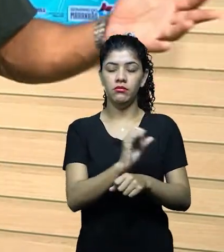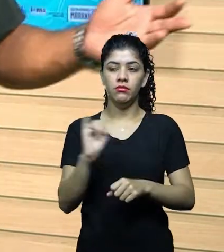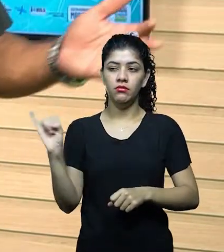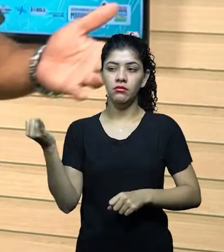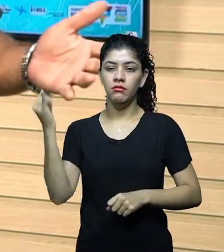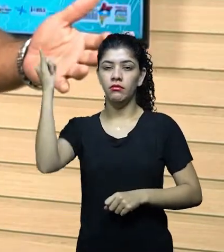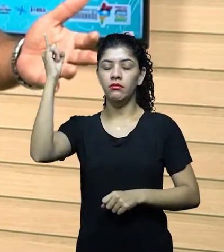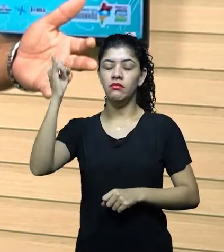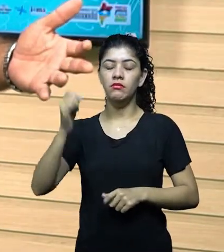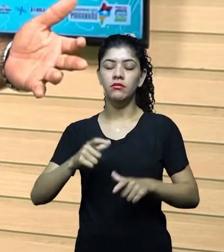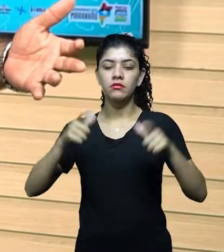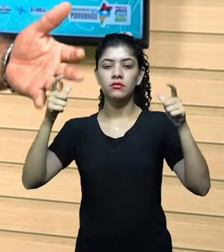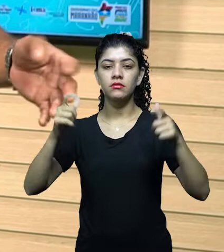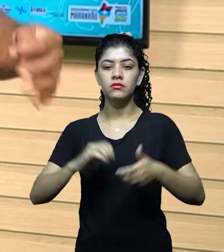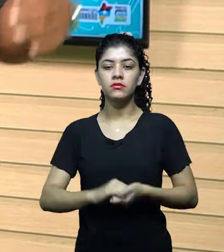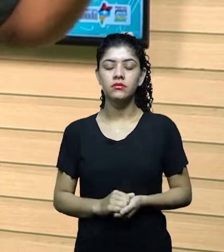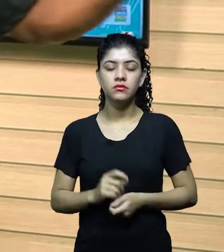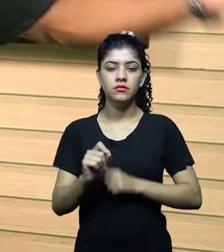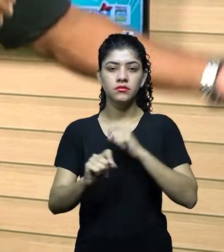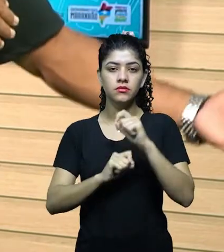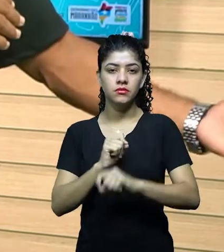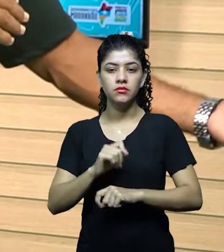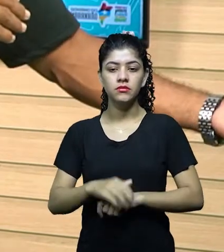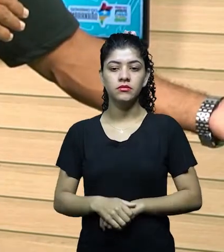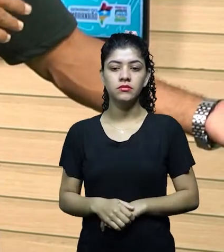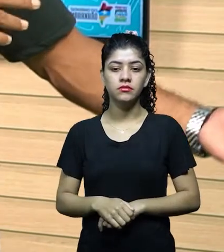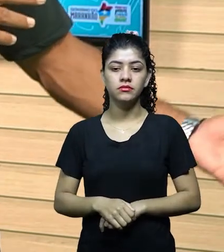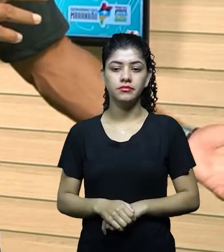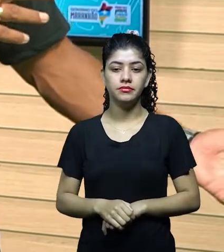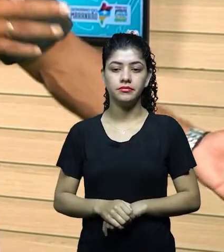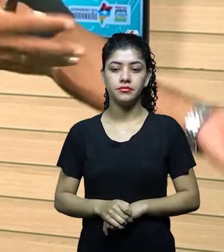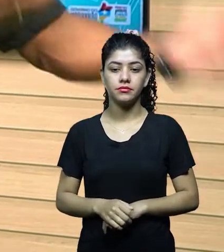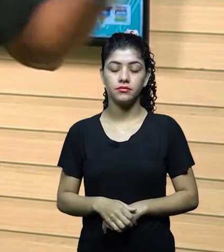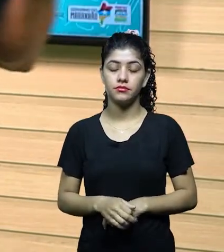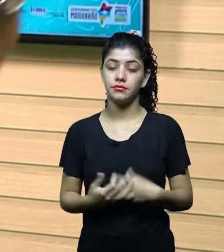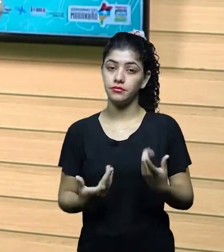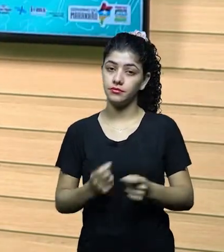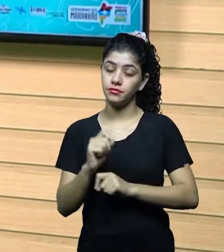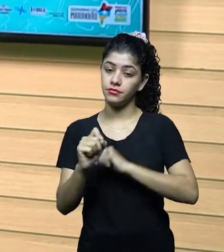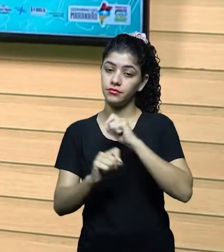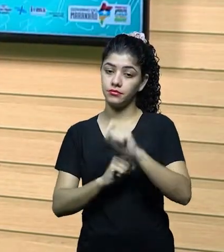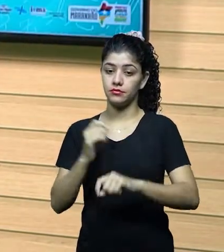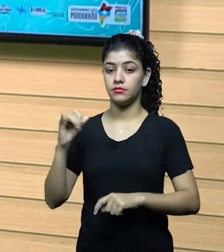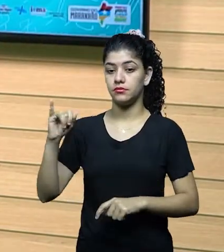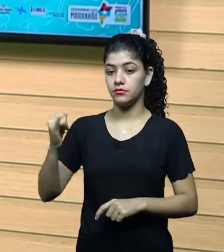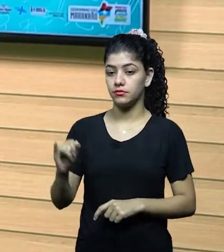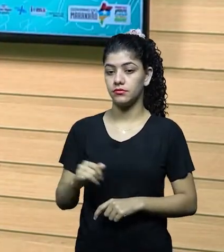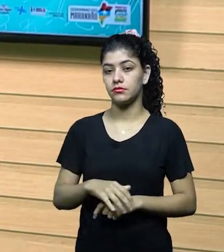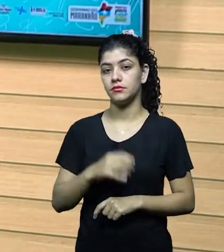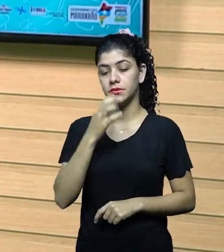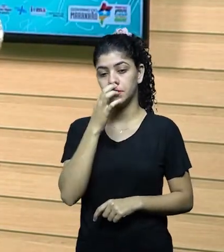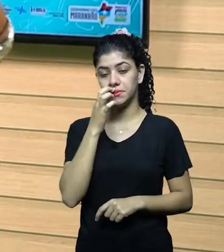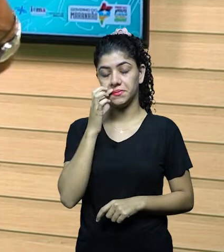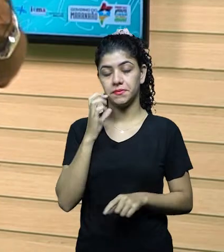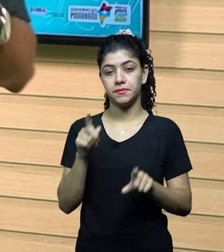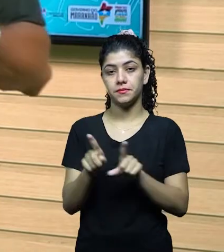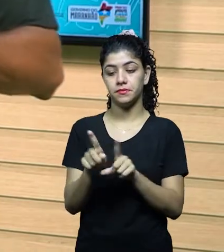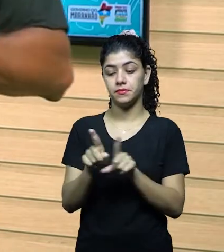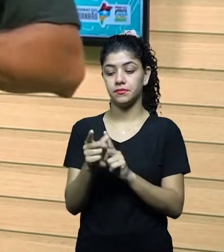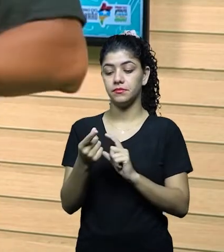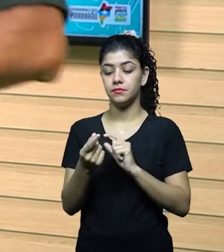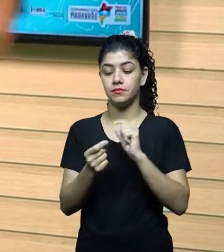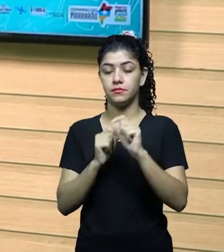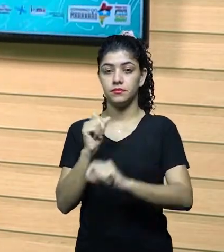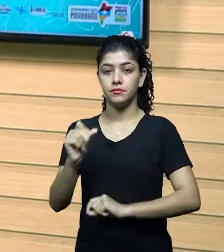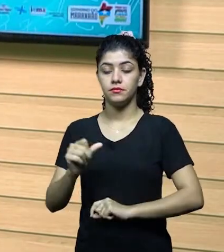juros altíssimos, né? Esses juros que eles cobram, eles acabam se remunerando, tendo lucro. E uma parte